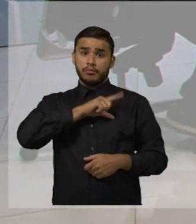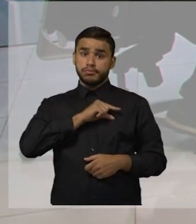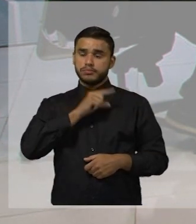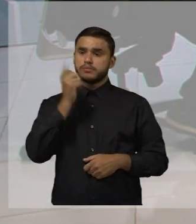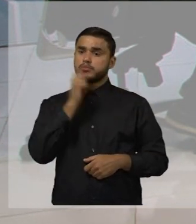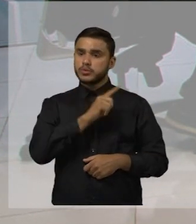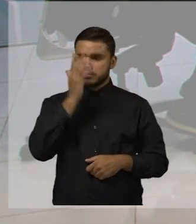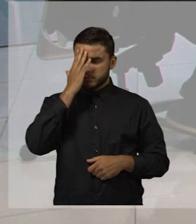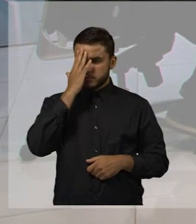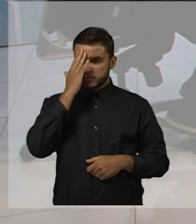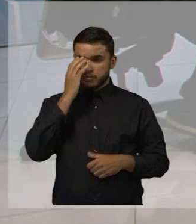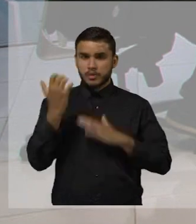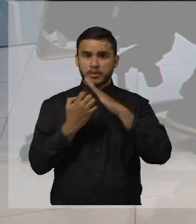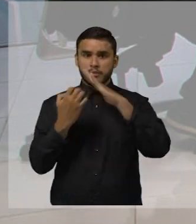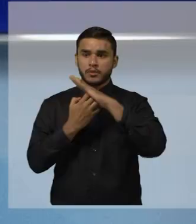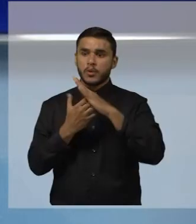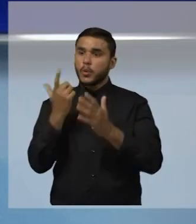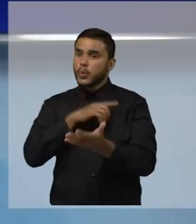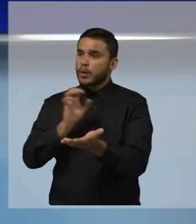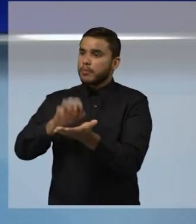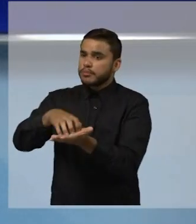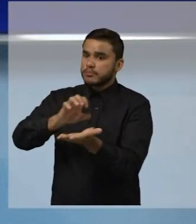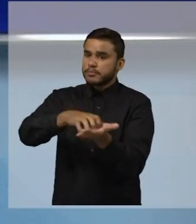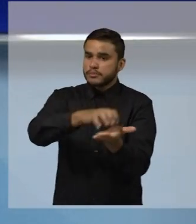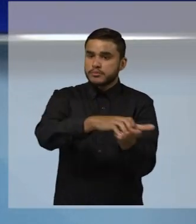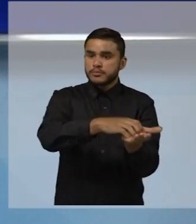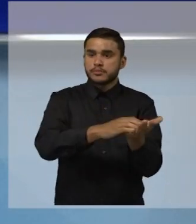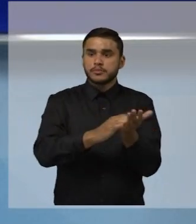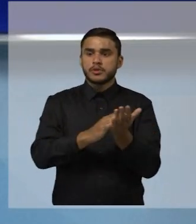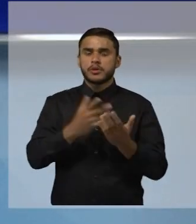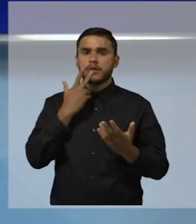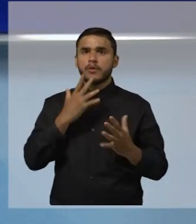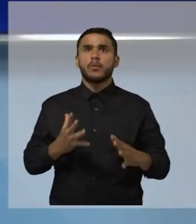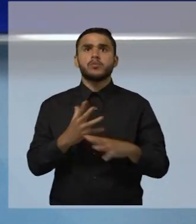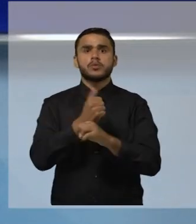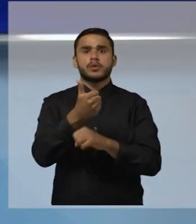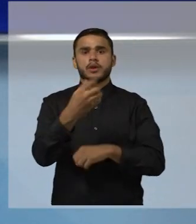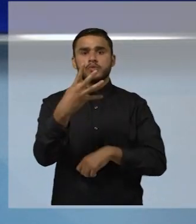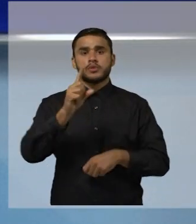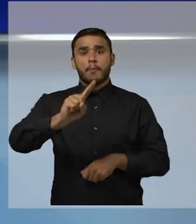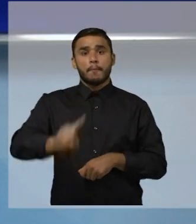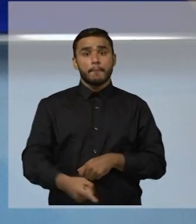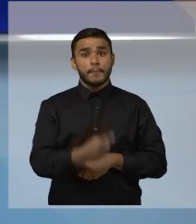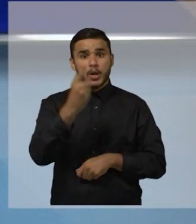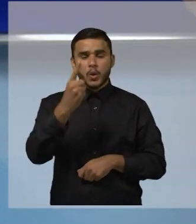passaria a custar menos para que os empresários se animassem em contratar